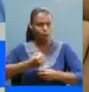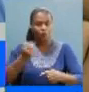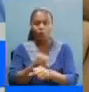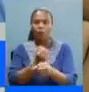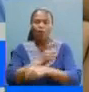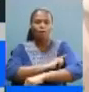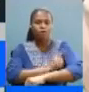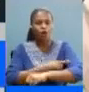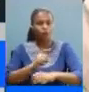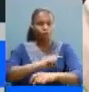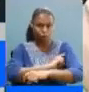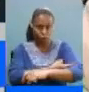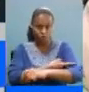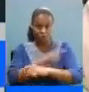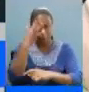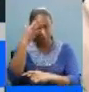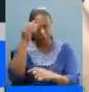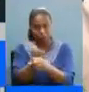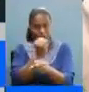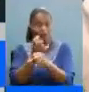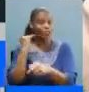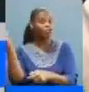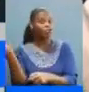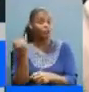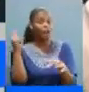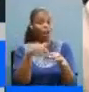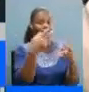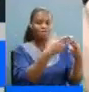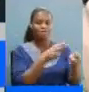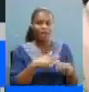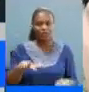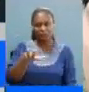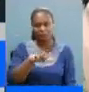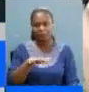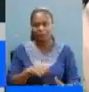aposta no reforço da capacidade operacional da instituição em vários domínios.